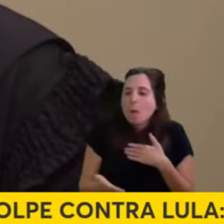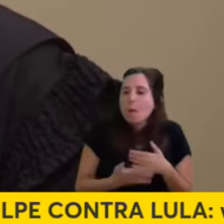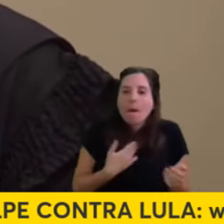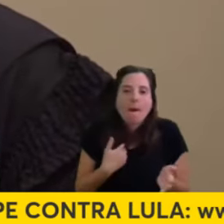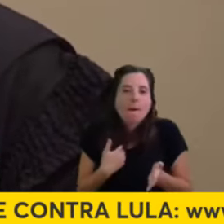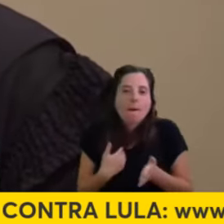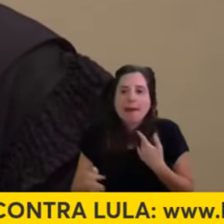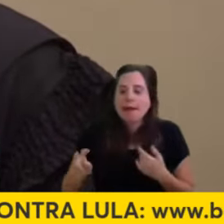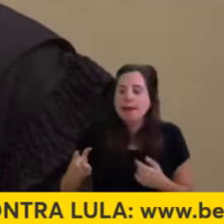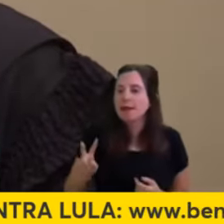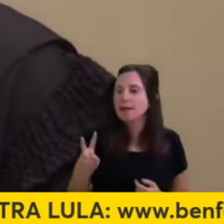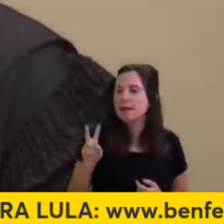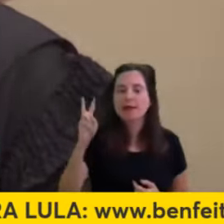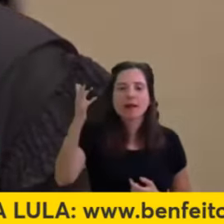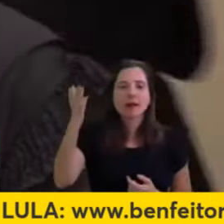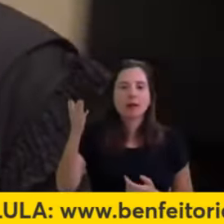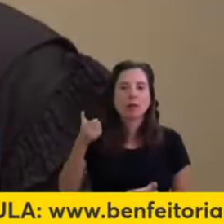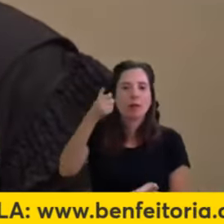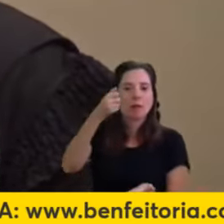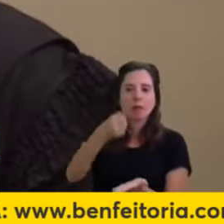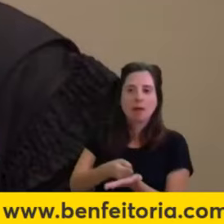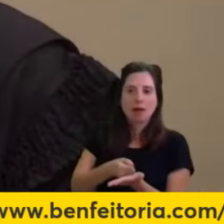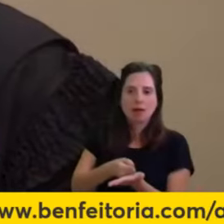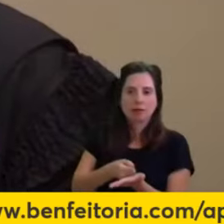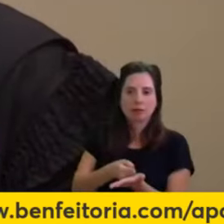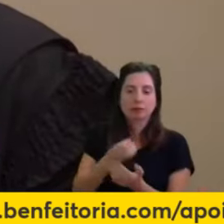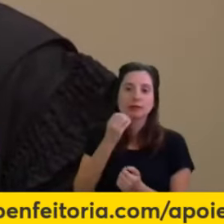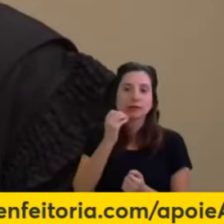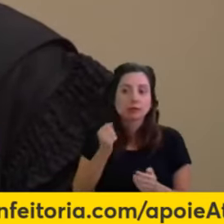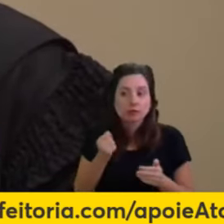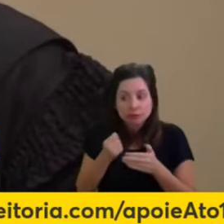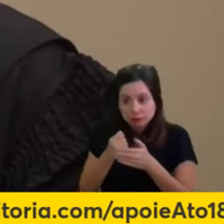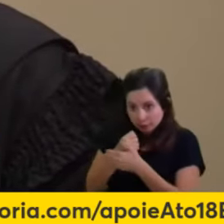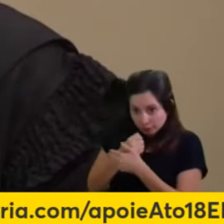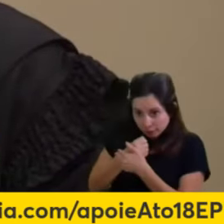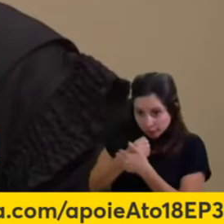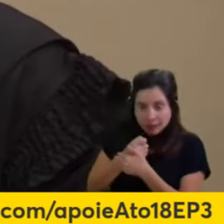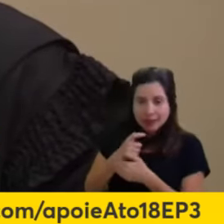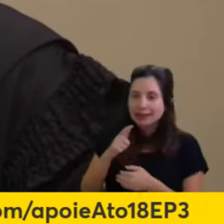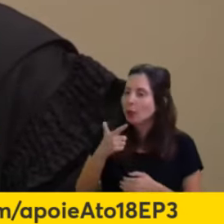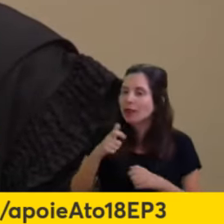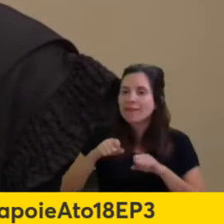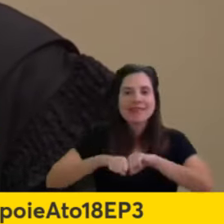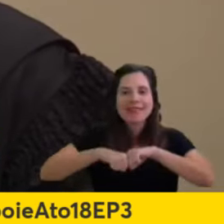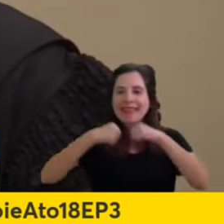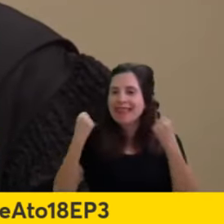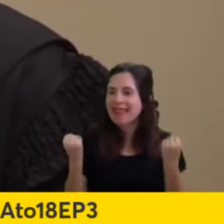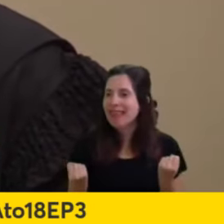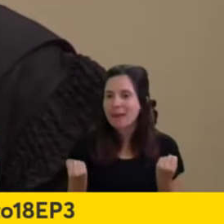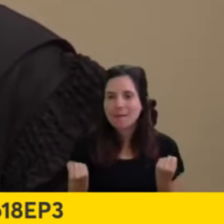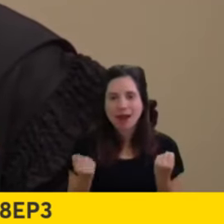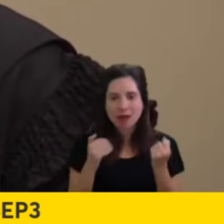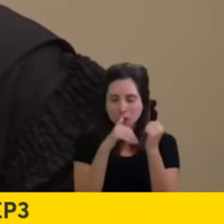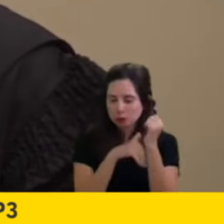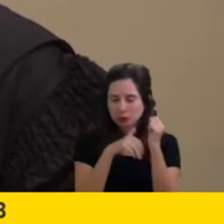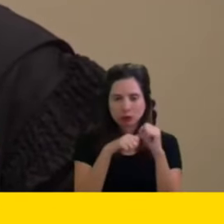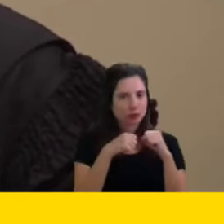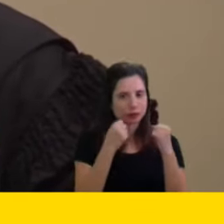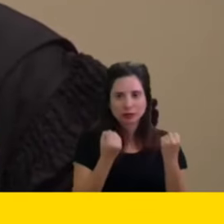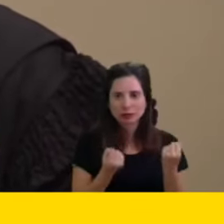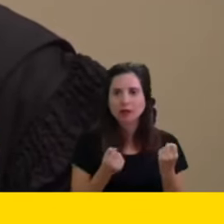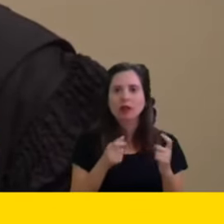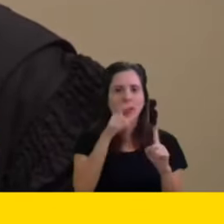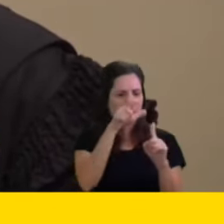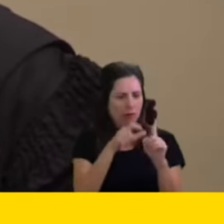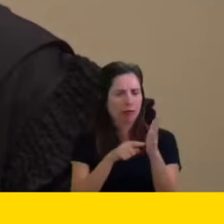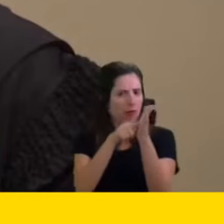obrigação o contrato tentou esconder valendo notar que não houve quebra de sigilo dos investigados tendo os autores e investigates